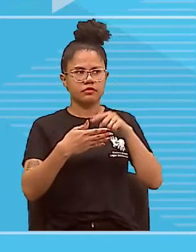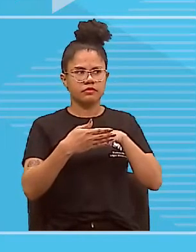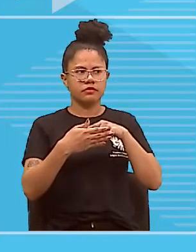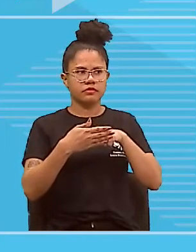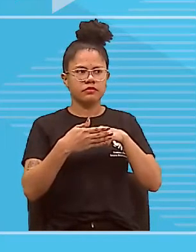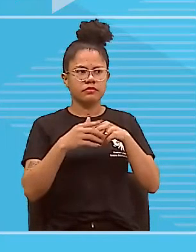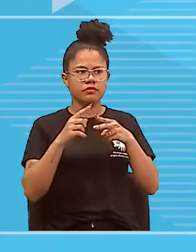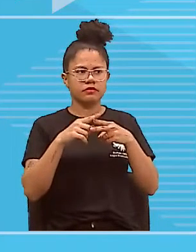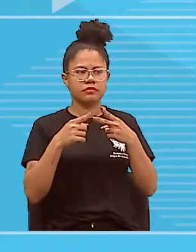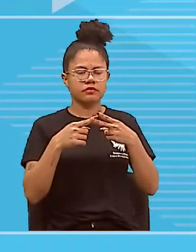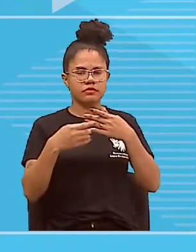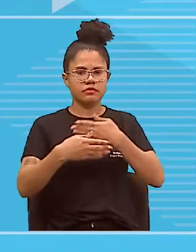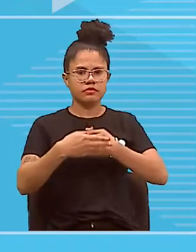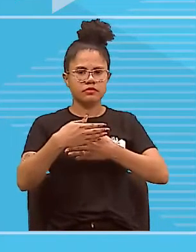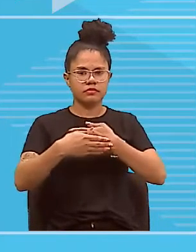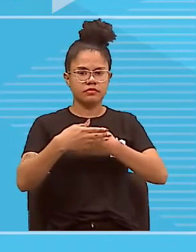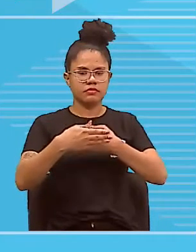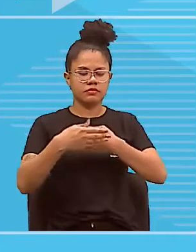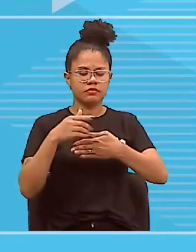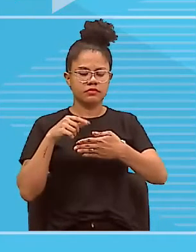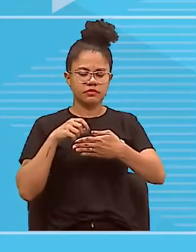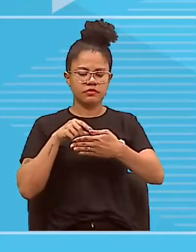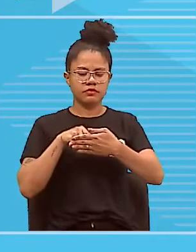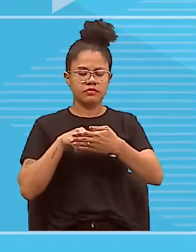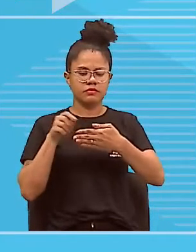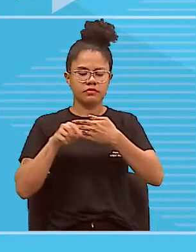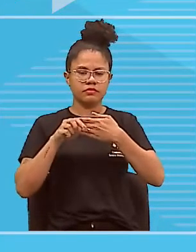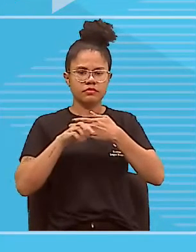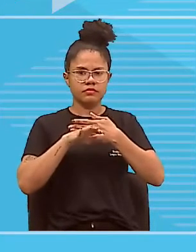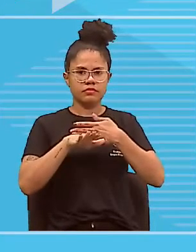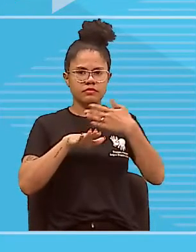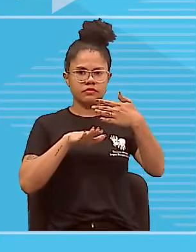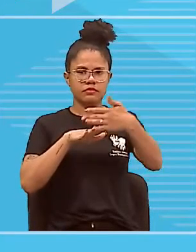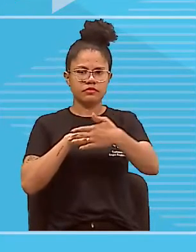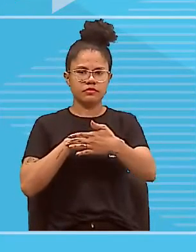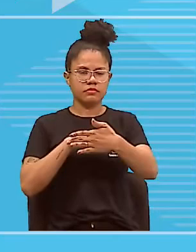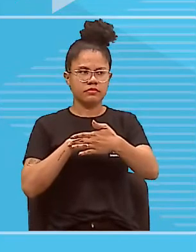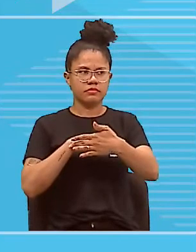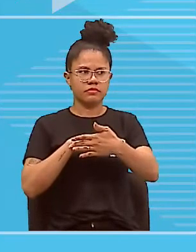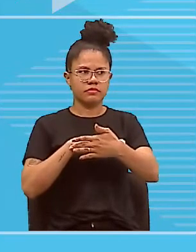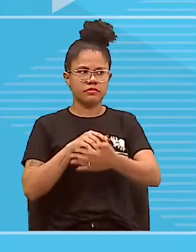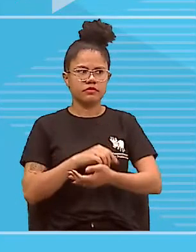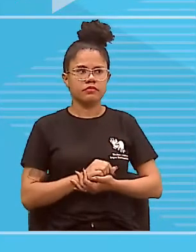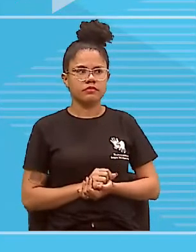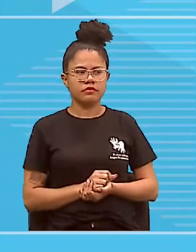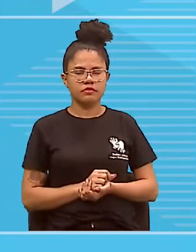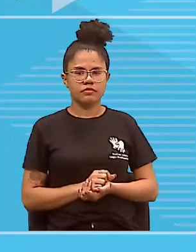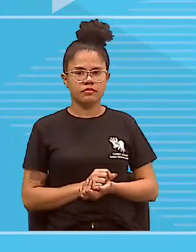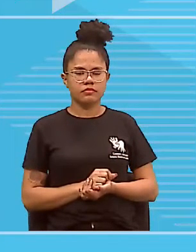aqui dois obstáculos que a gente também pode chamar de anteparos